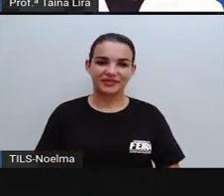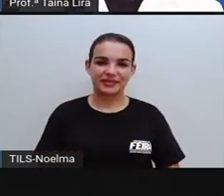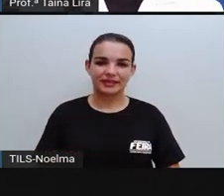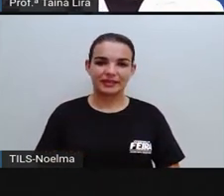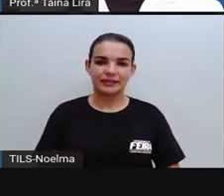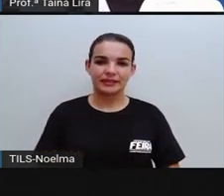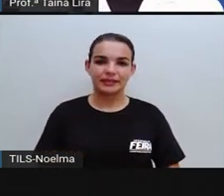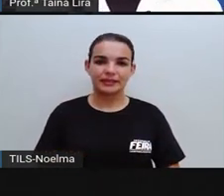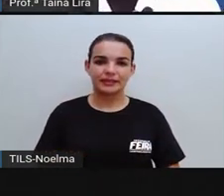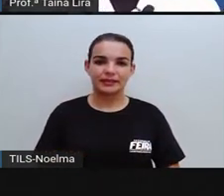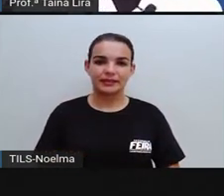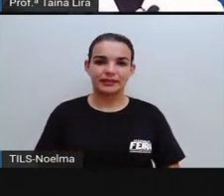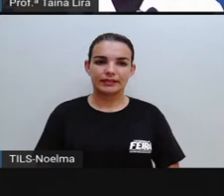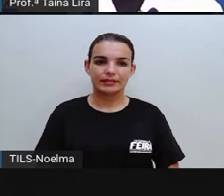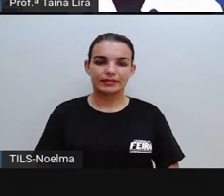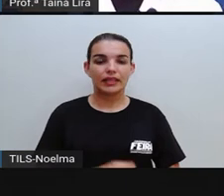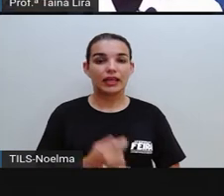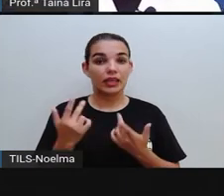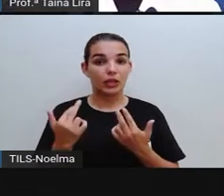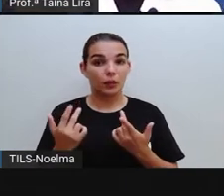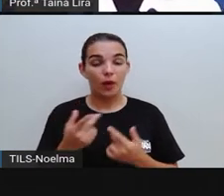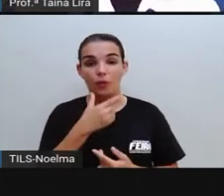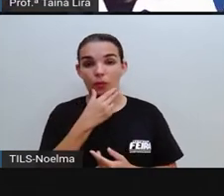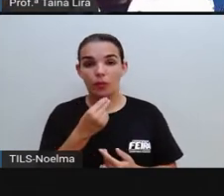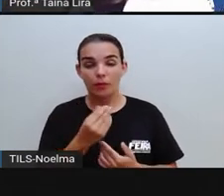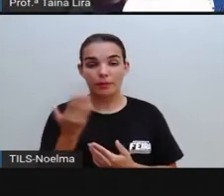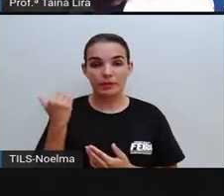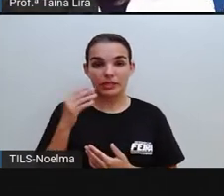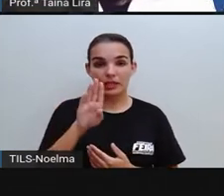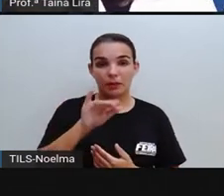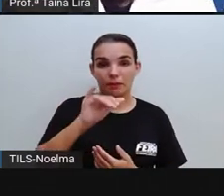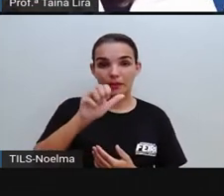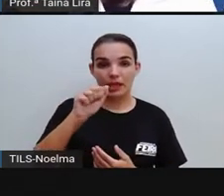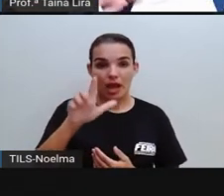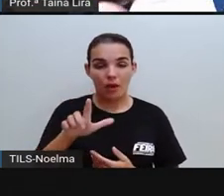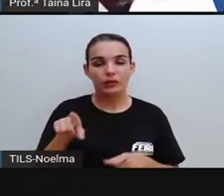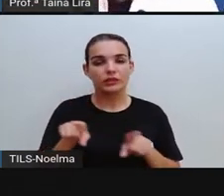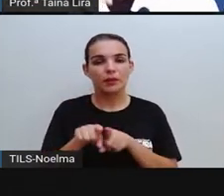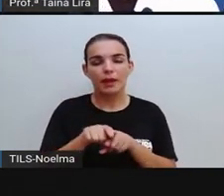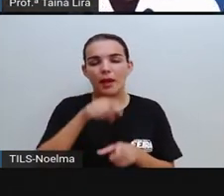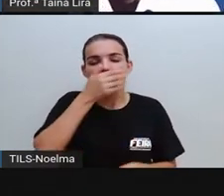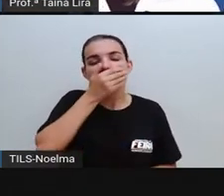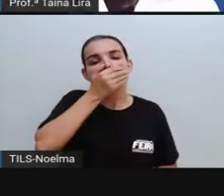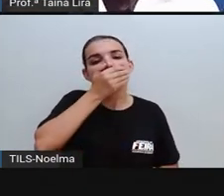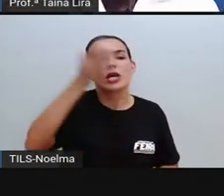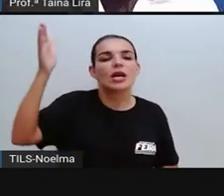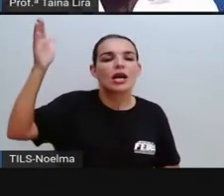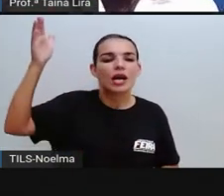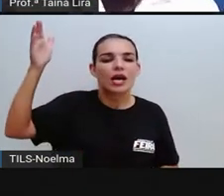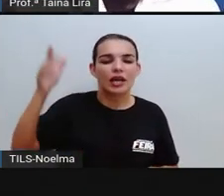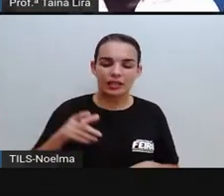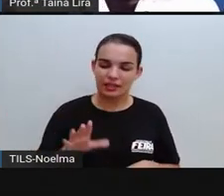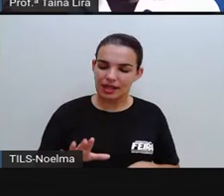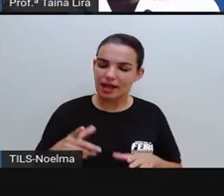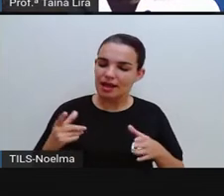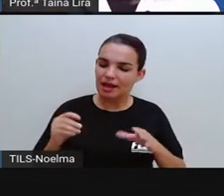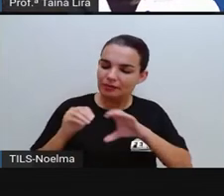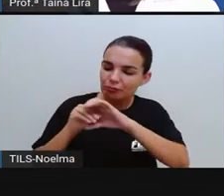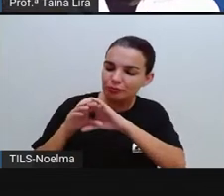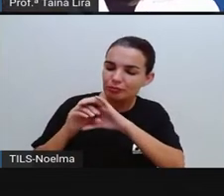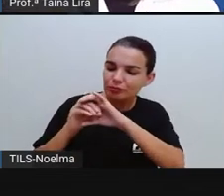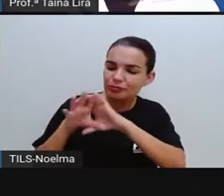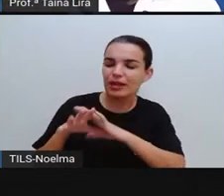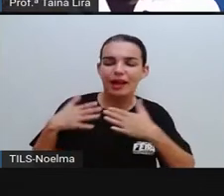conversar. E assim como Bial, o programa de Jô Soares também era um programa mais leve, era